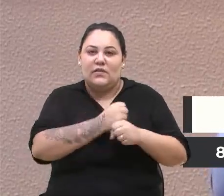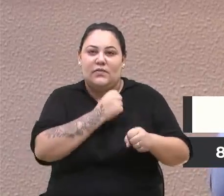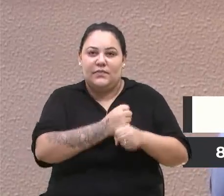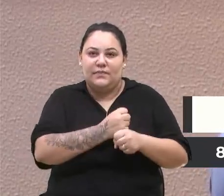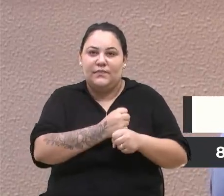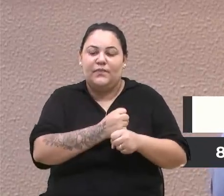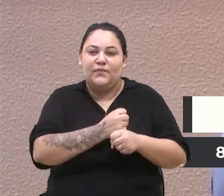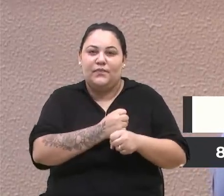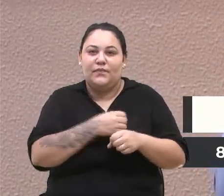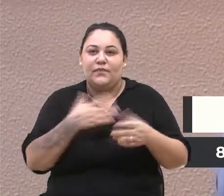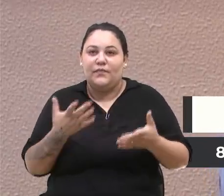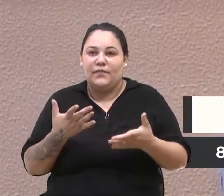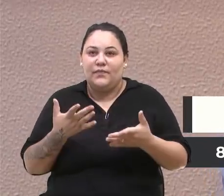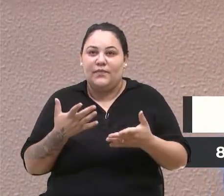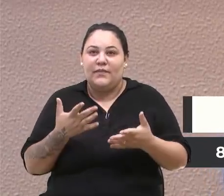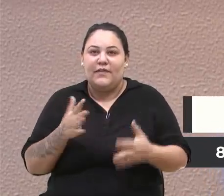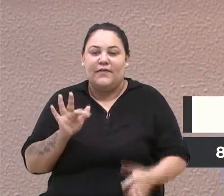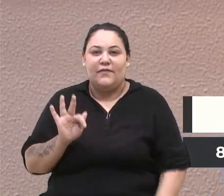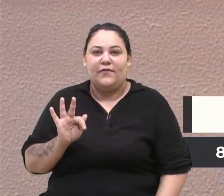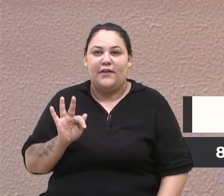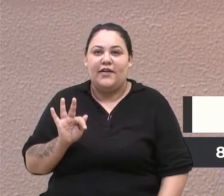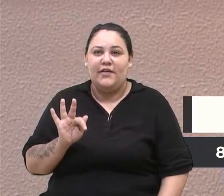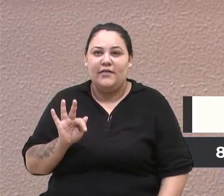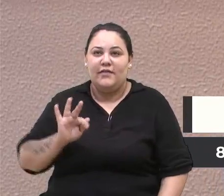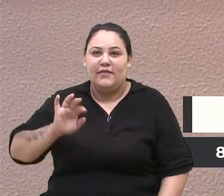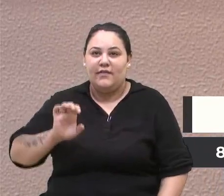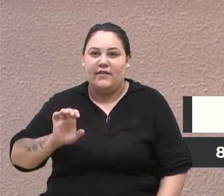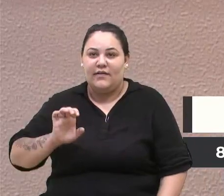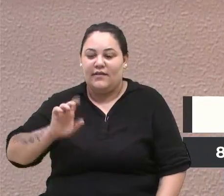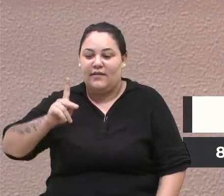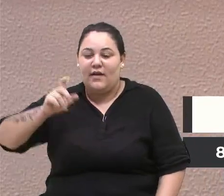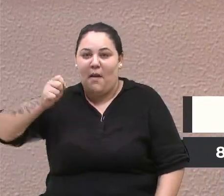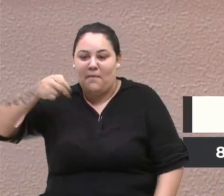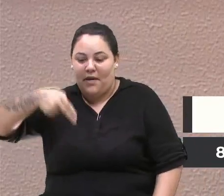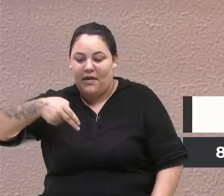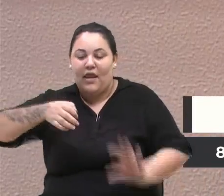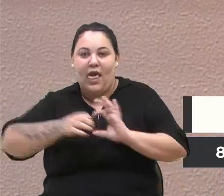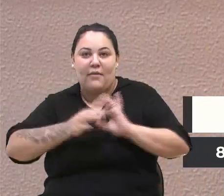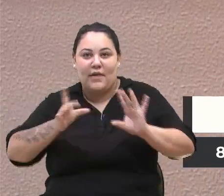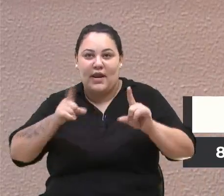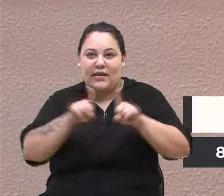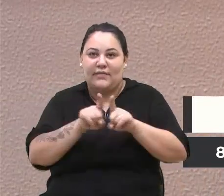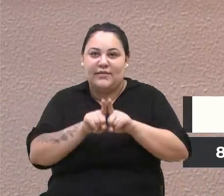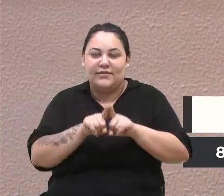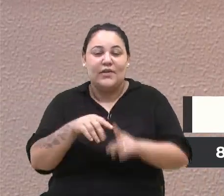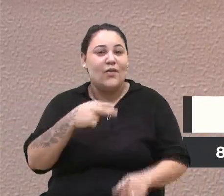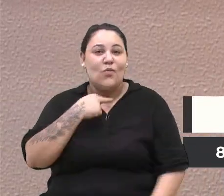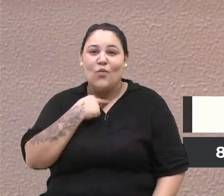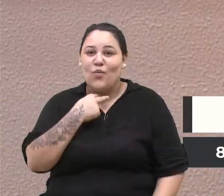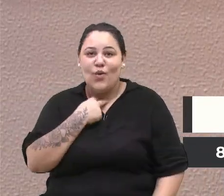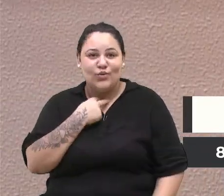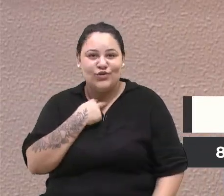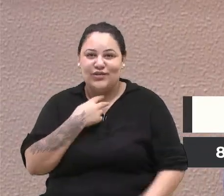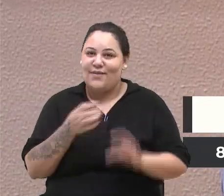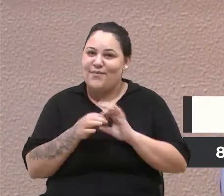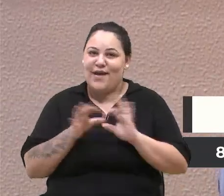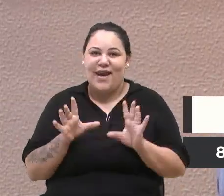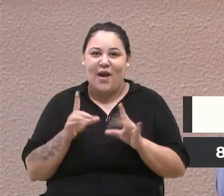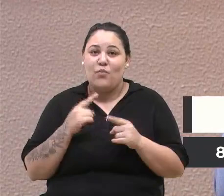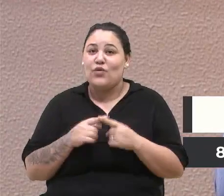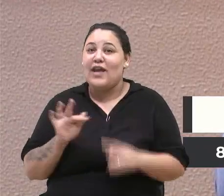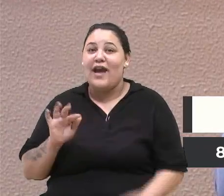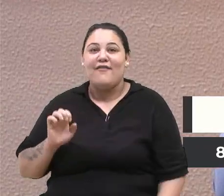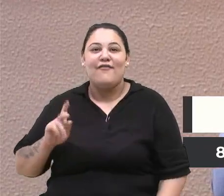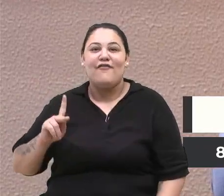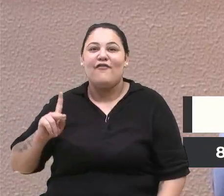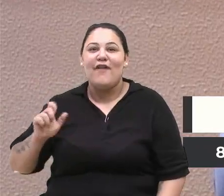para a FEPAM liberar a documentação, não pôde, vereador Filson, não pôde ser liberado, porque a FEPAM interditou